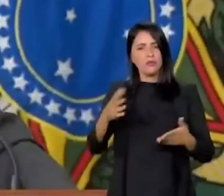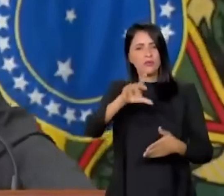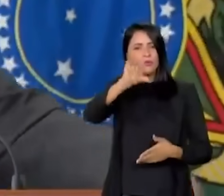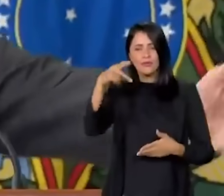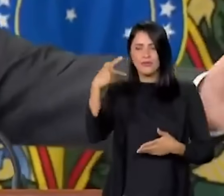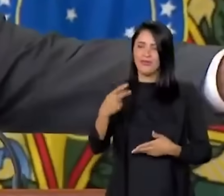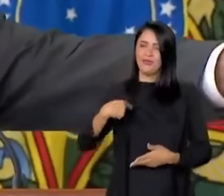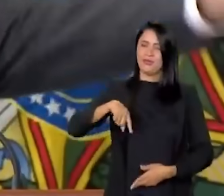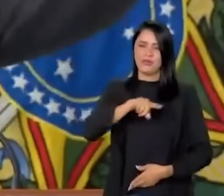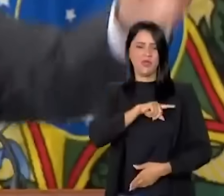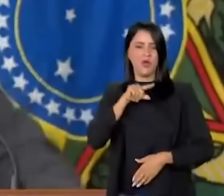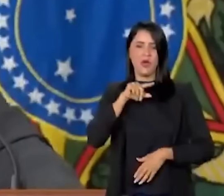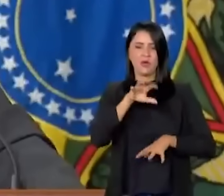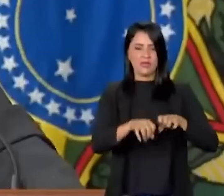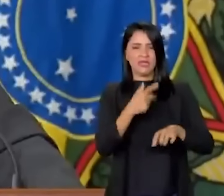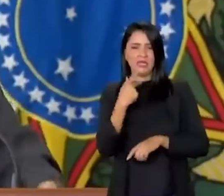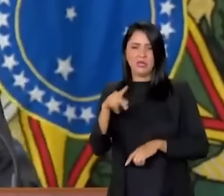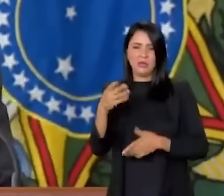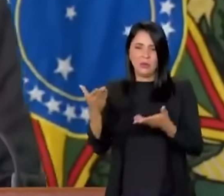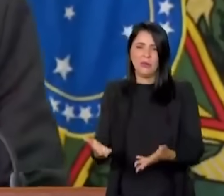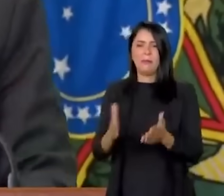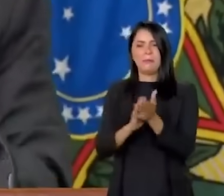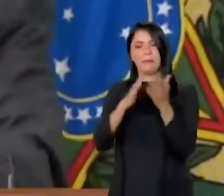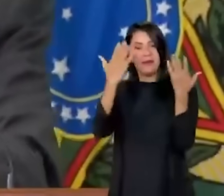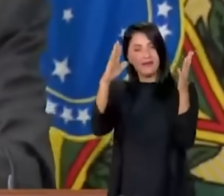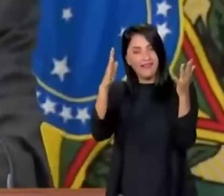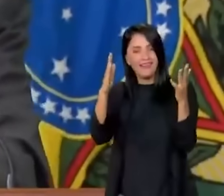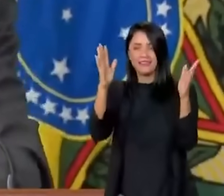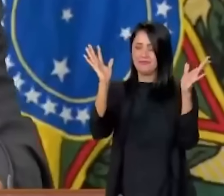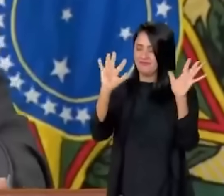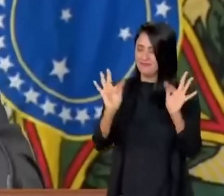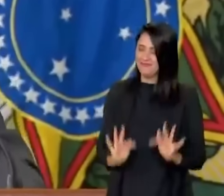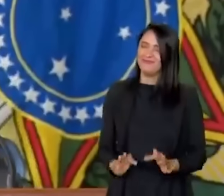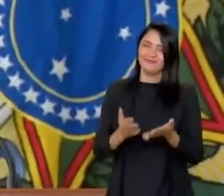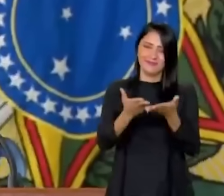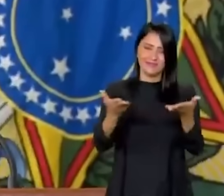dos nossos catadores e catadoras. Parabéns e felicidade para vocês.